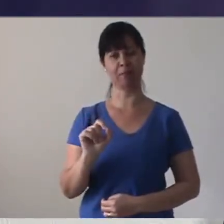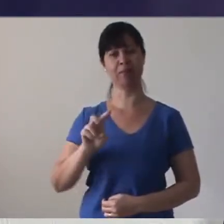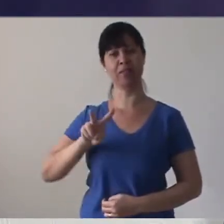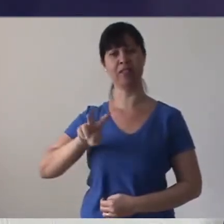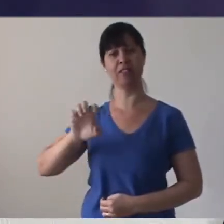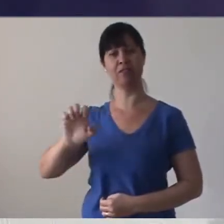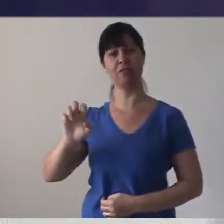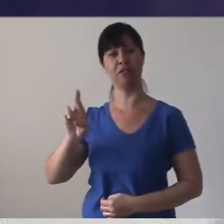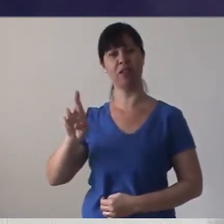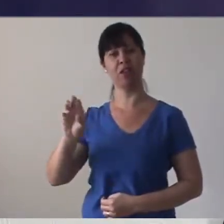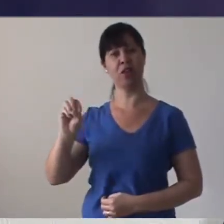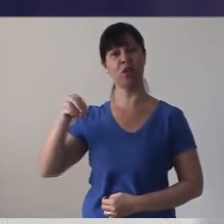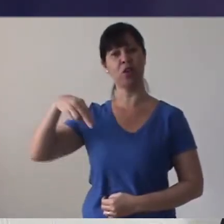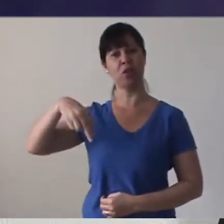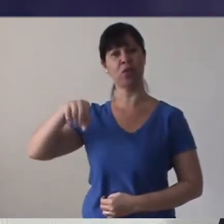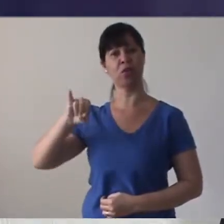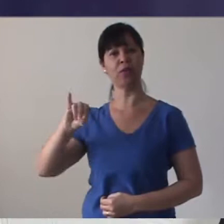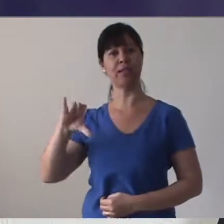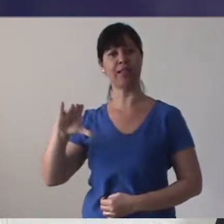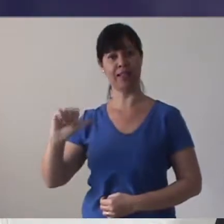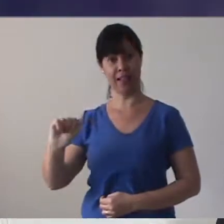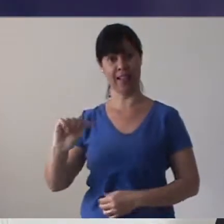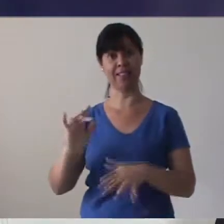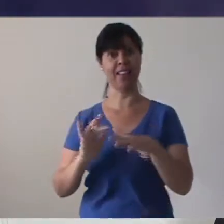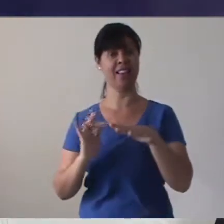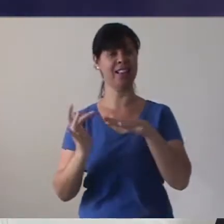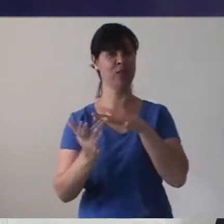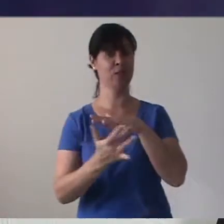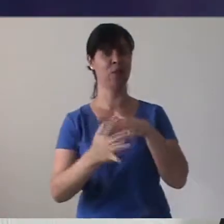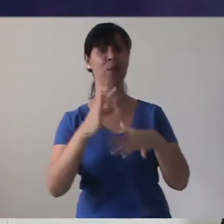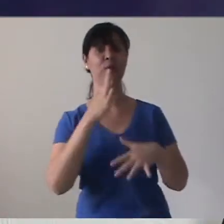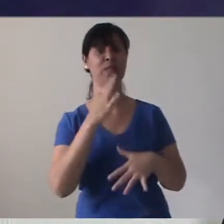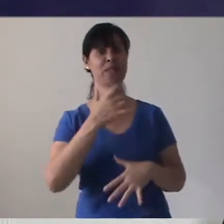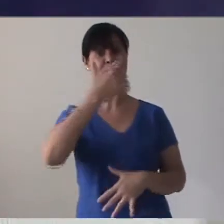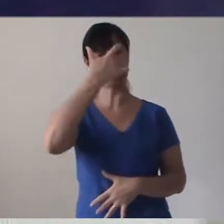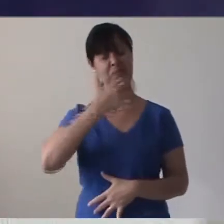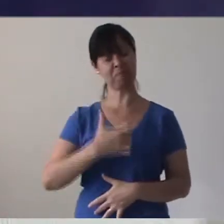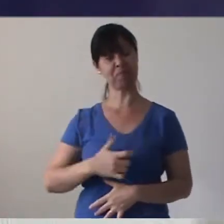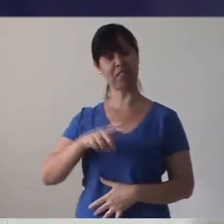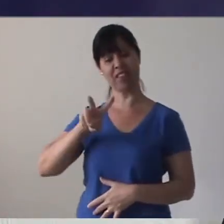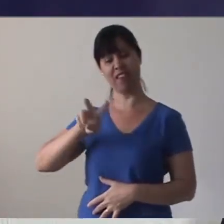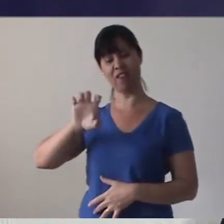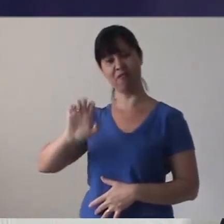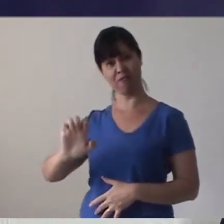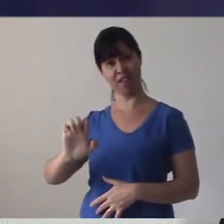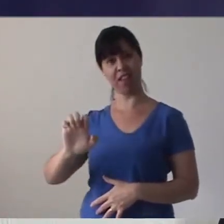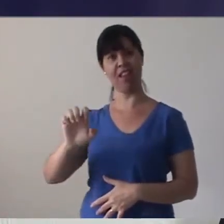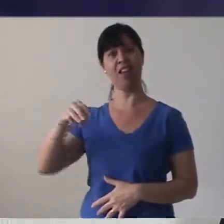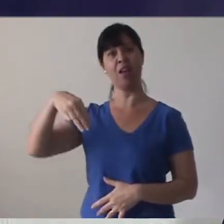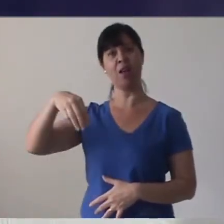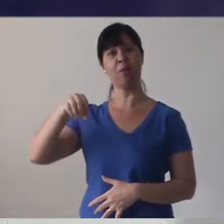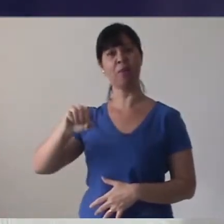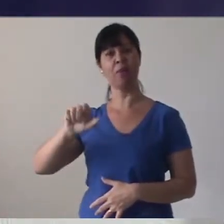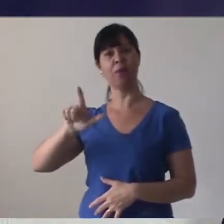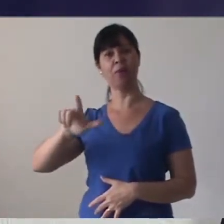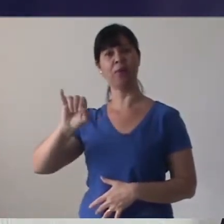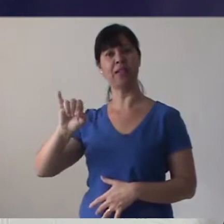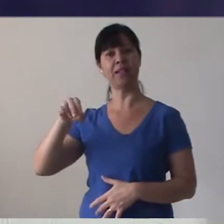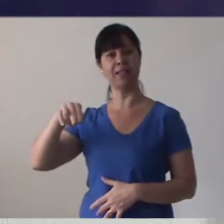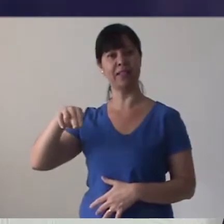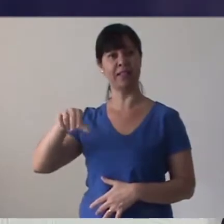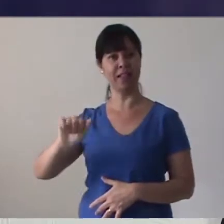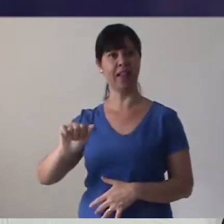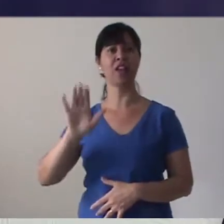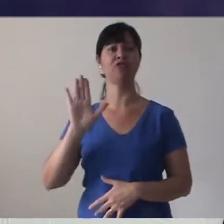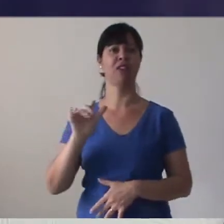sou a Verônica, mais conhecida nas redes sociais como Vemolina. Eu trabalho com tecnologia educacional há